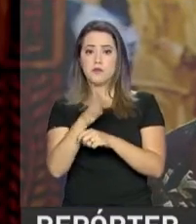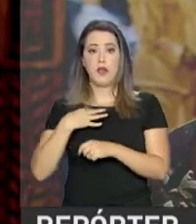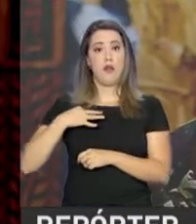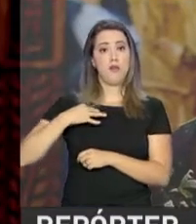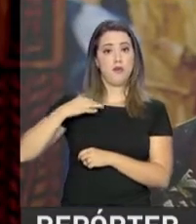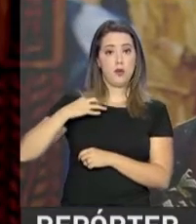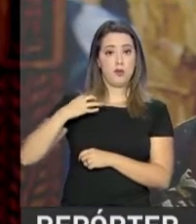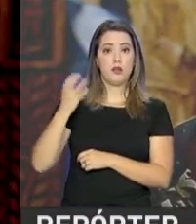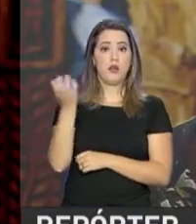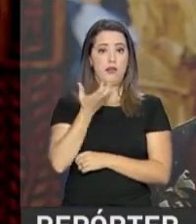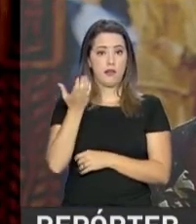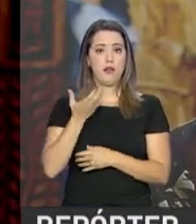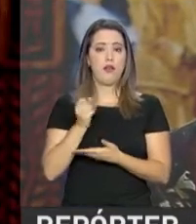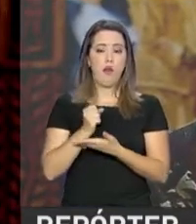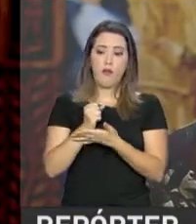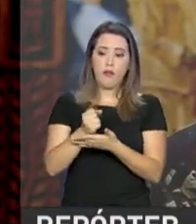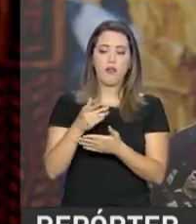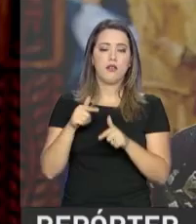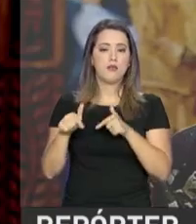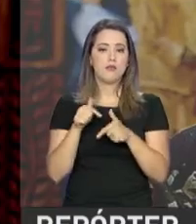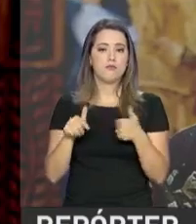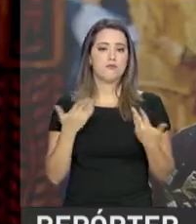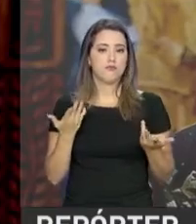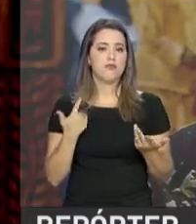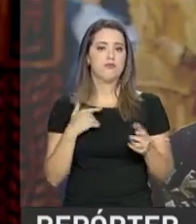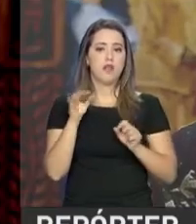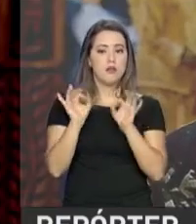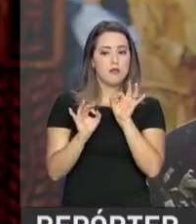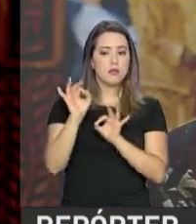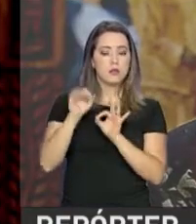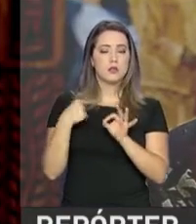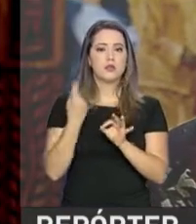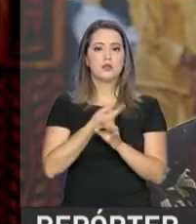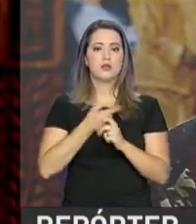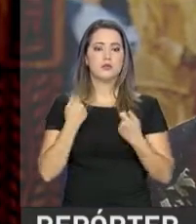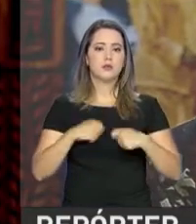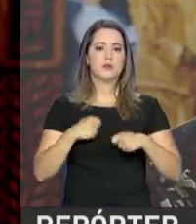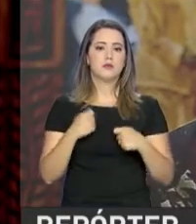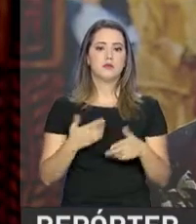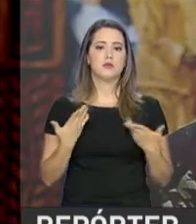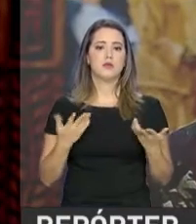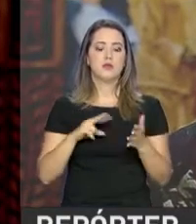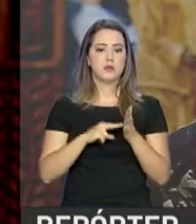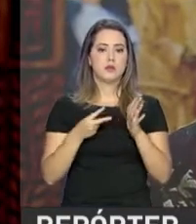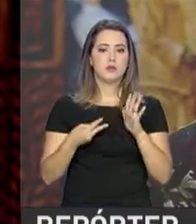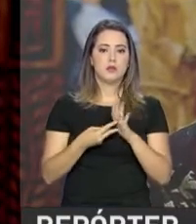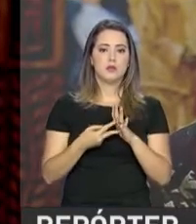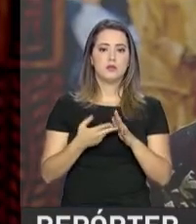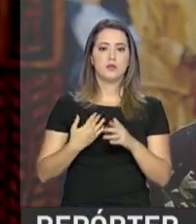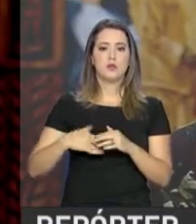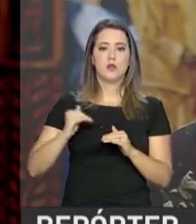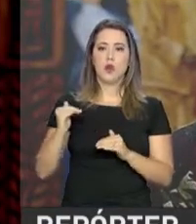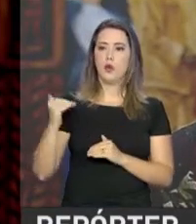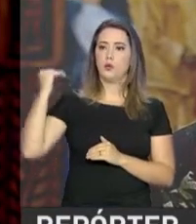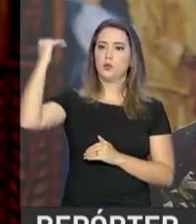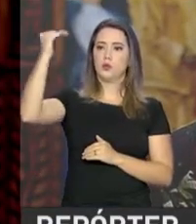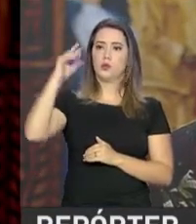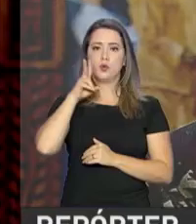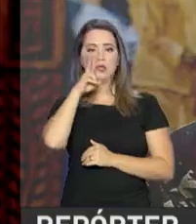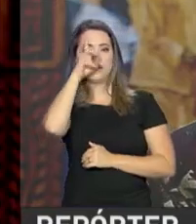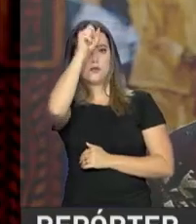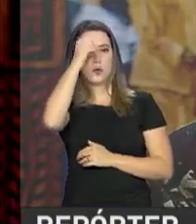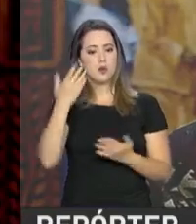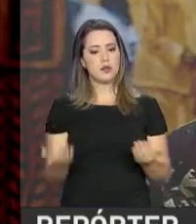para servir ou não e aí se adequar mas aquilo que nós precisamos nas forças armadas ou seja a altura peso força